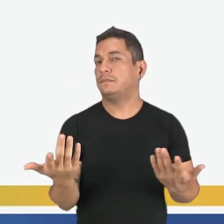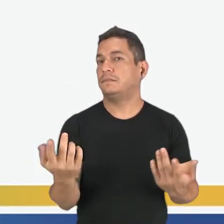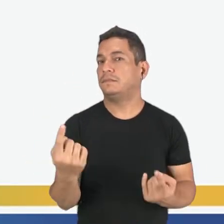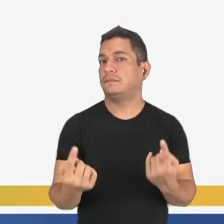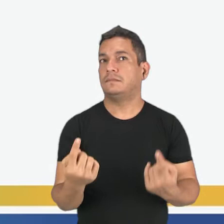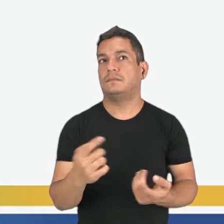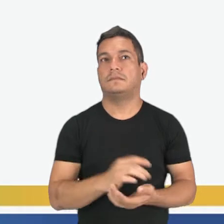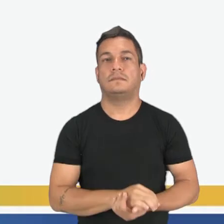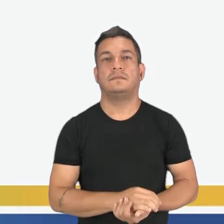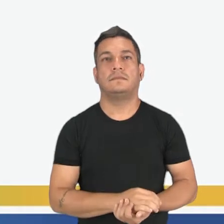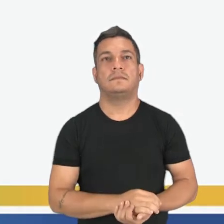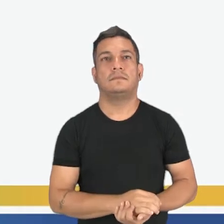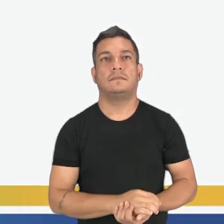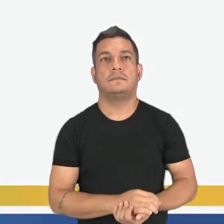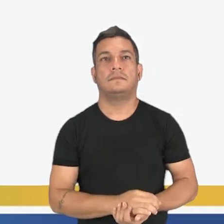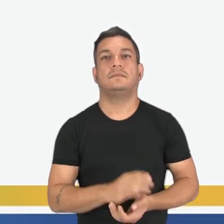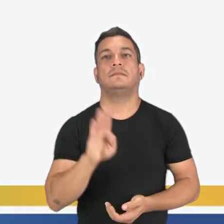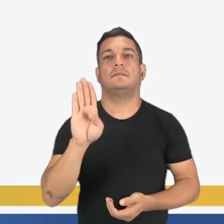Já.